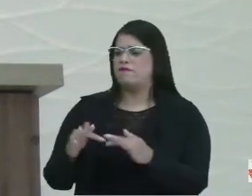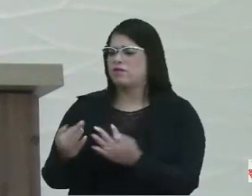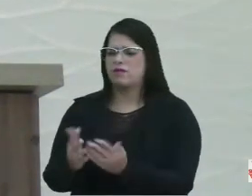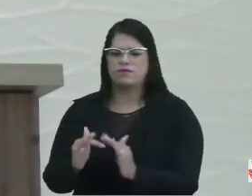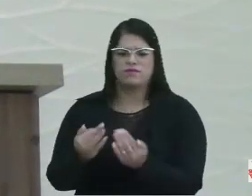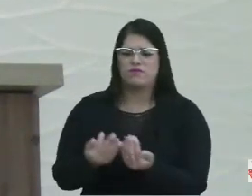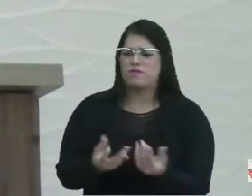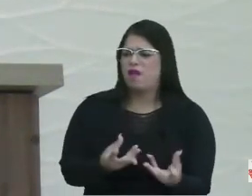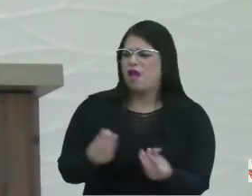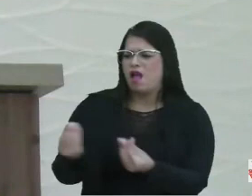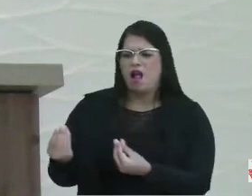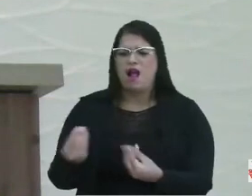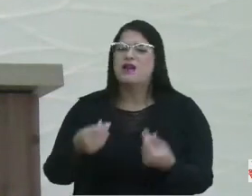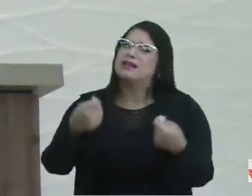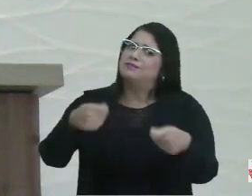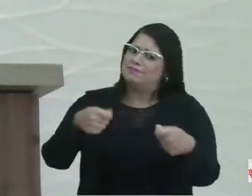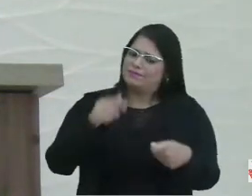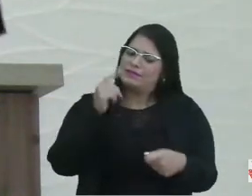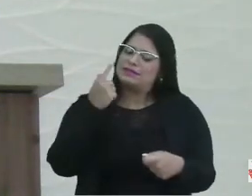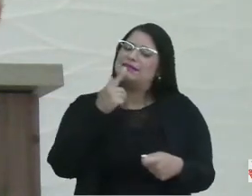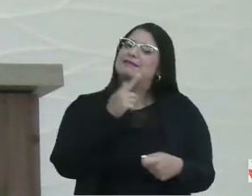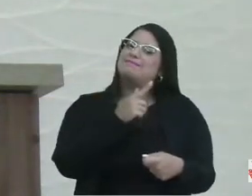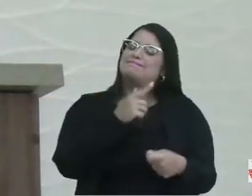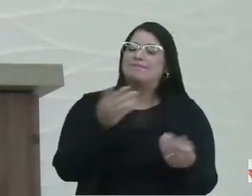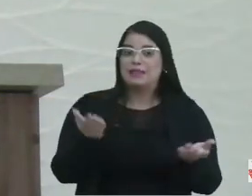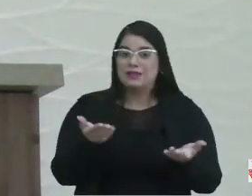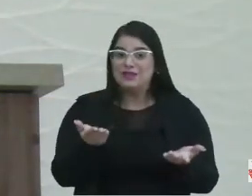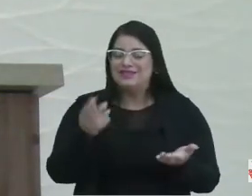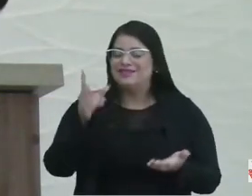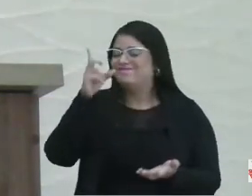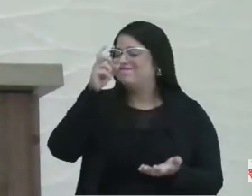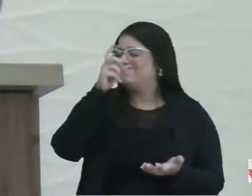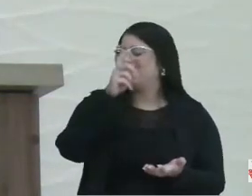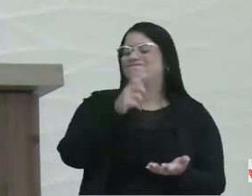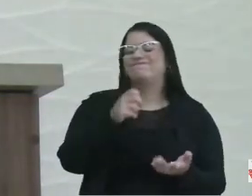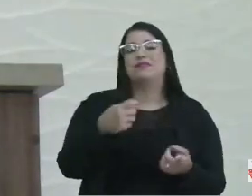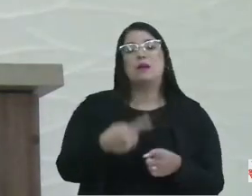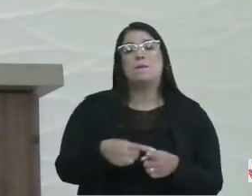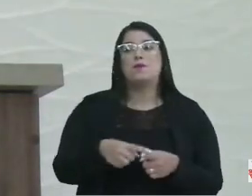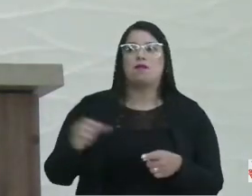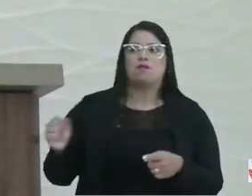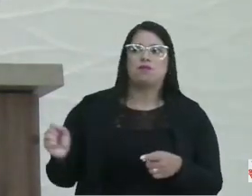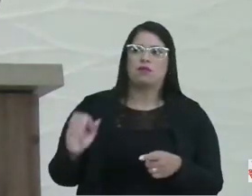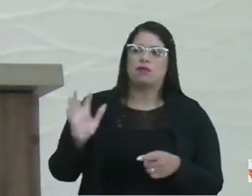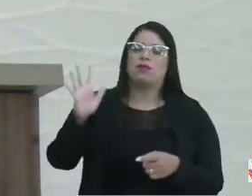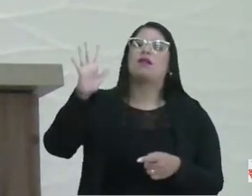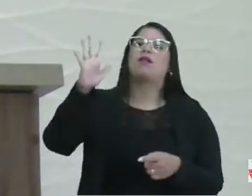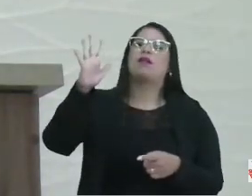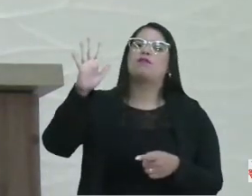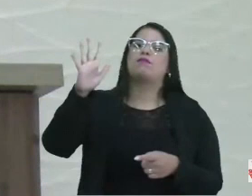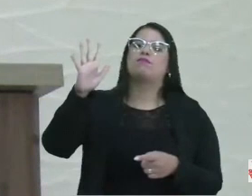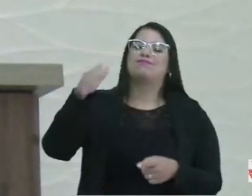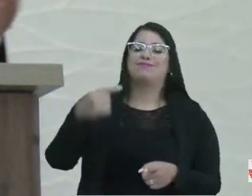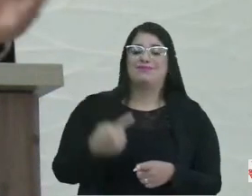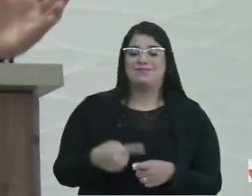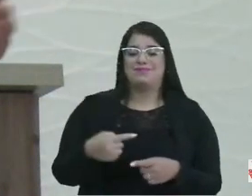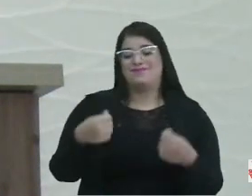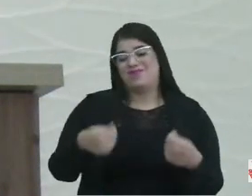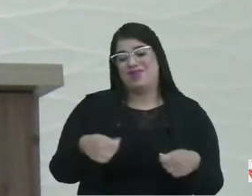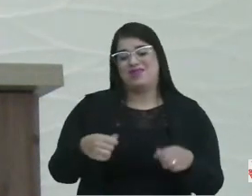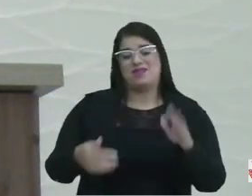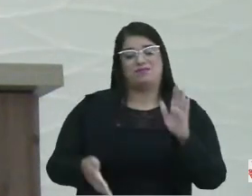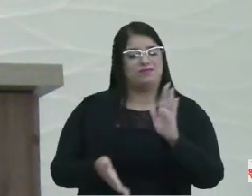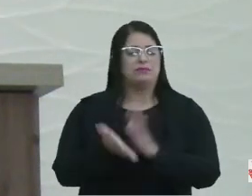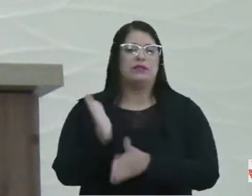atendimento odontológico e hoje fica muito difícil e muito caro deles sair para lá, de lá para cá, para ter